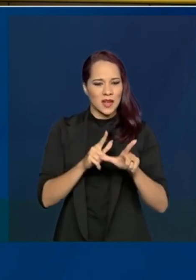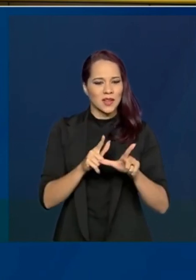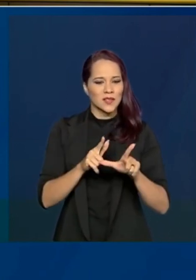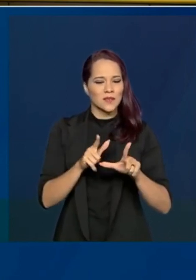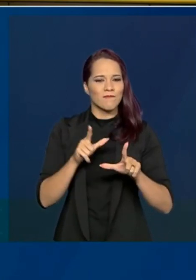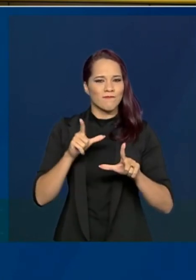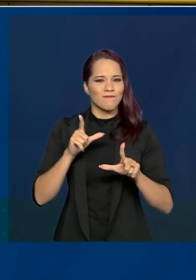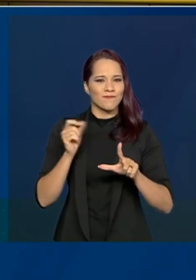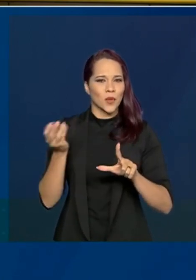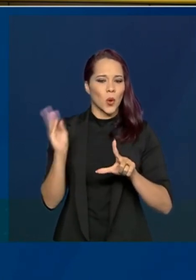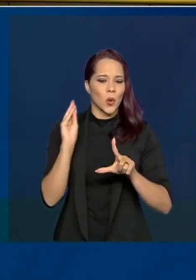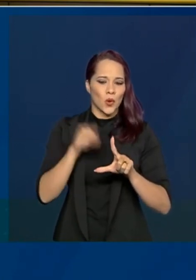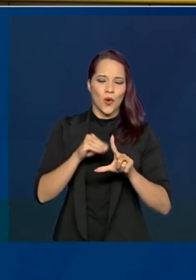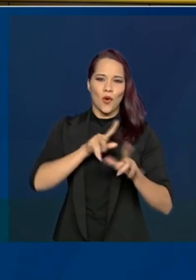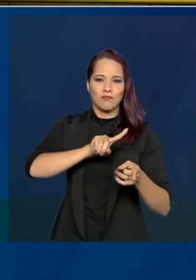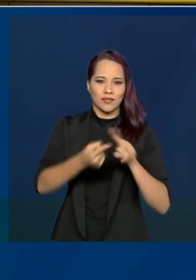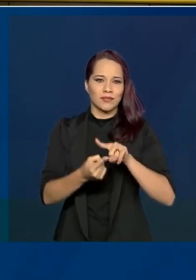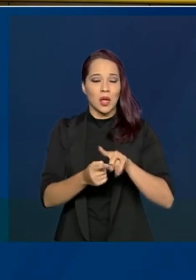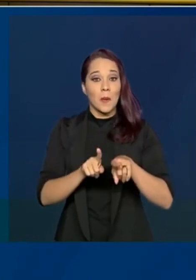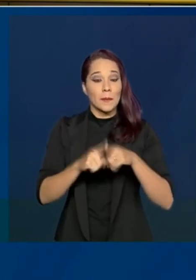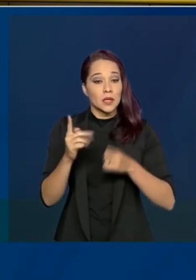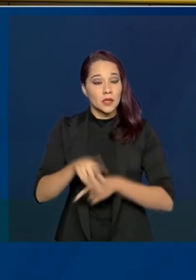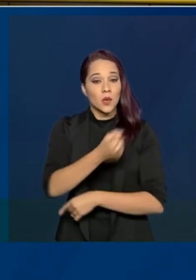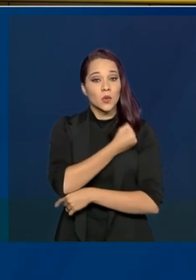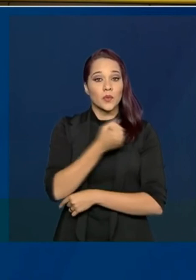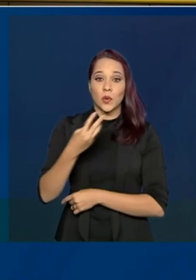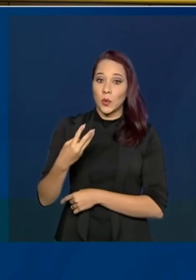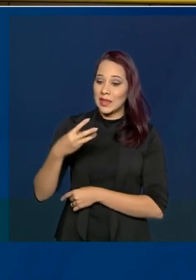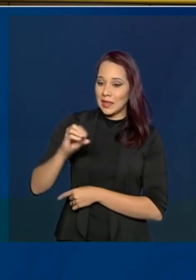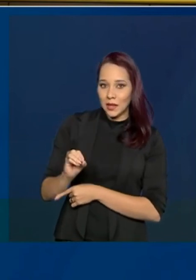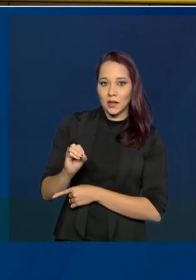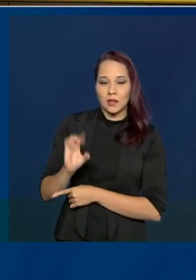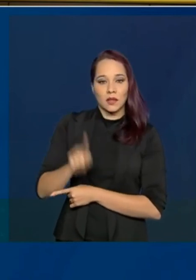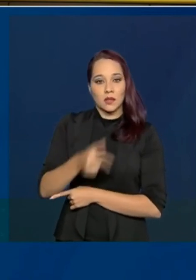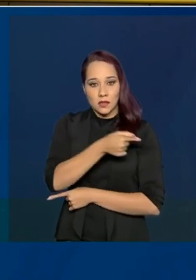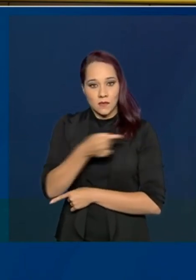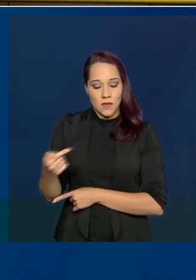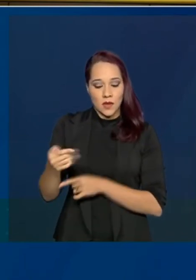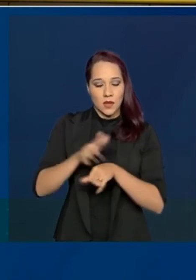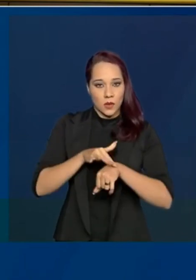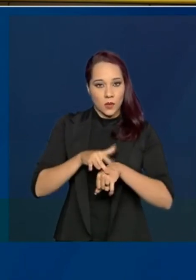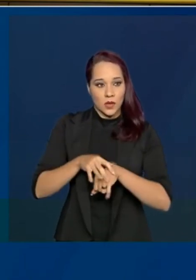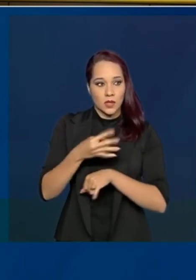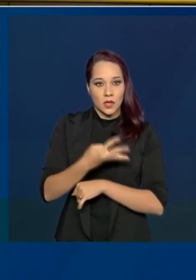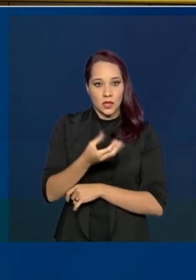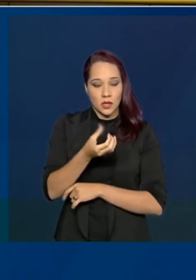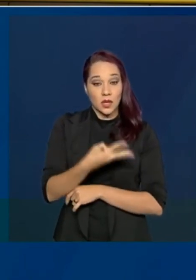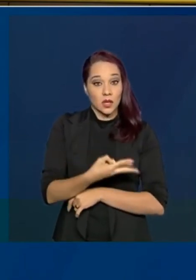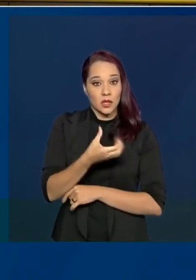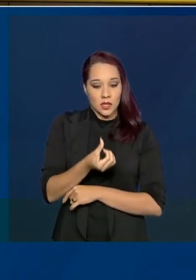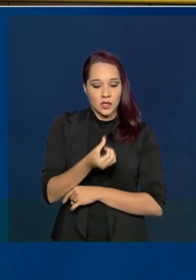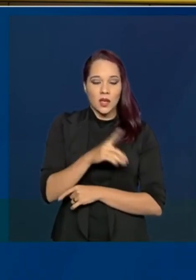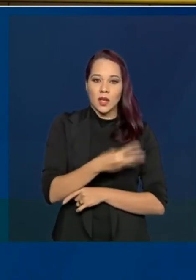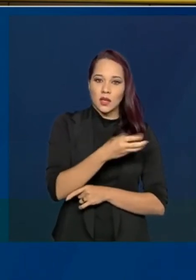indo trocado, mas é o boletim epidemiológico 30, que equivale à semana epidemiológica 36, que vai de 30